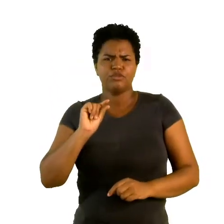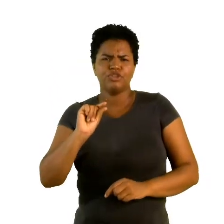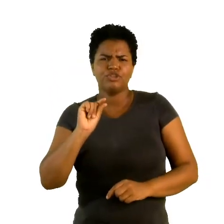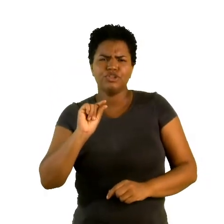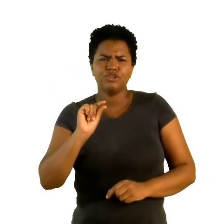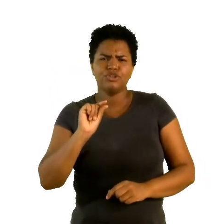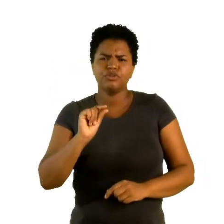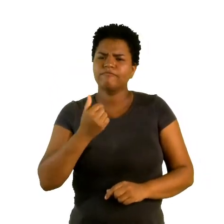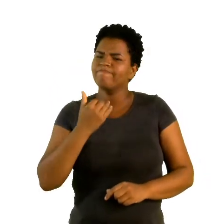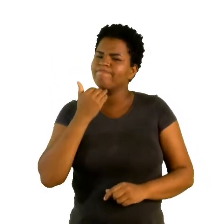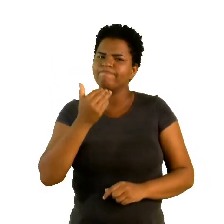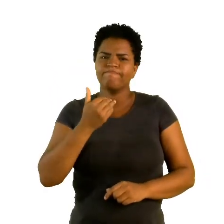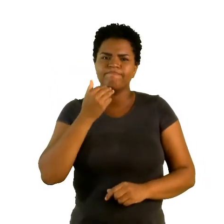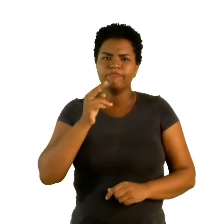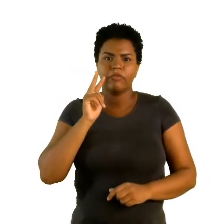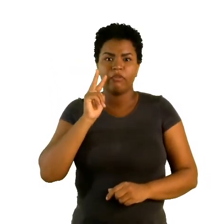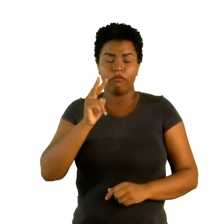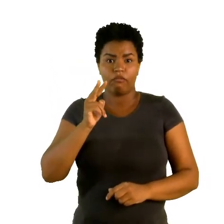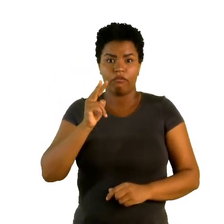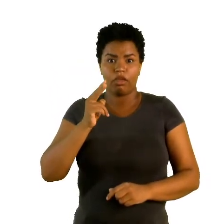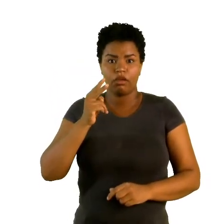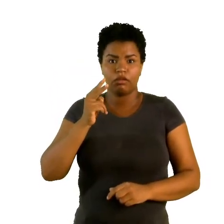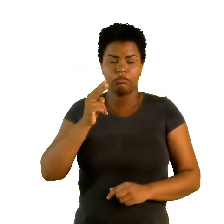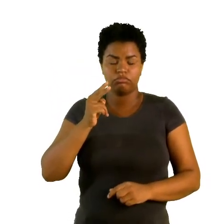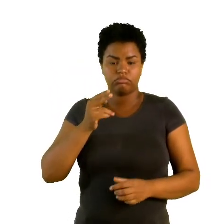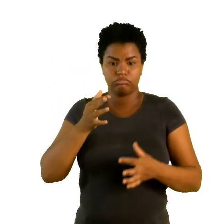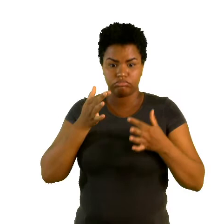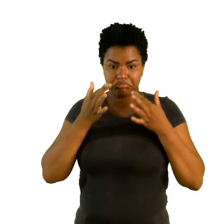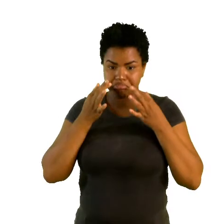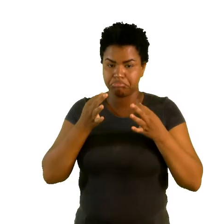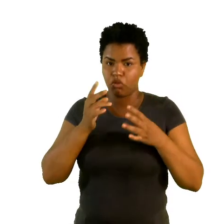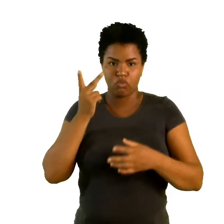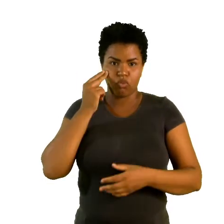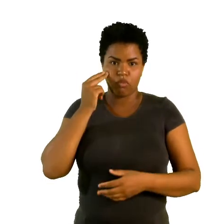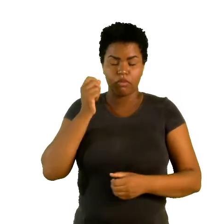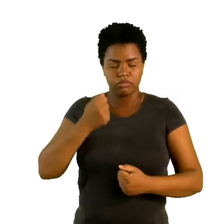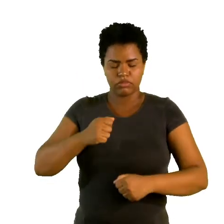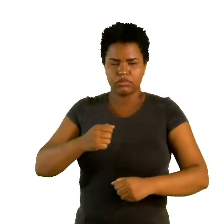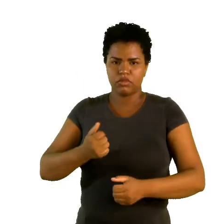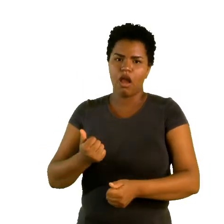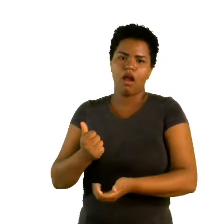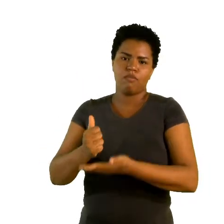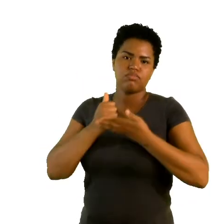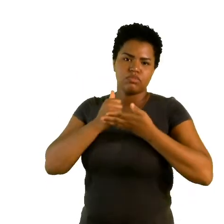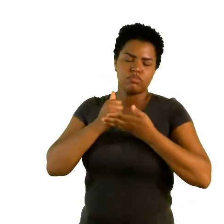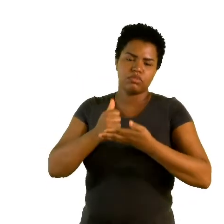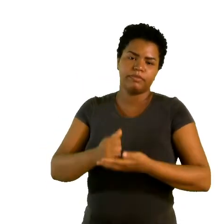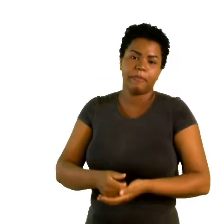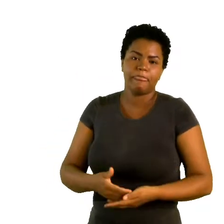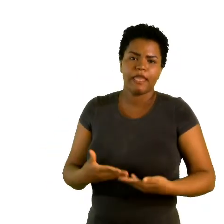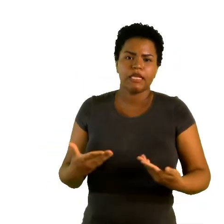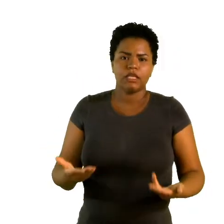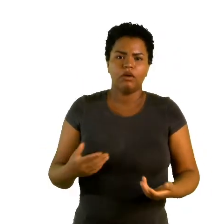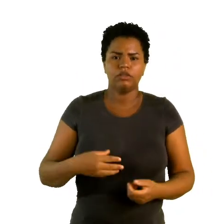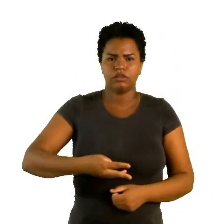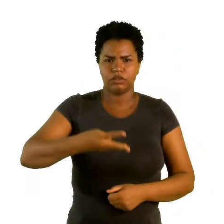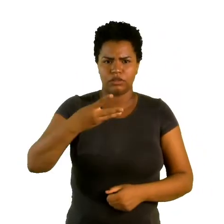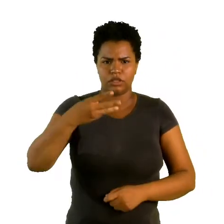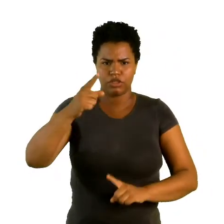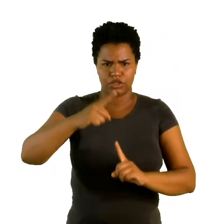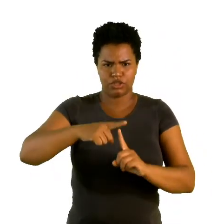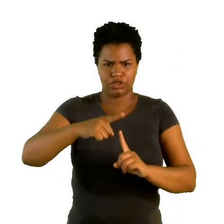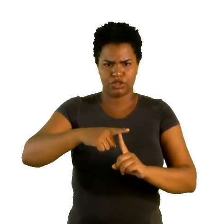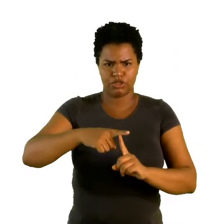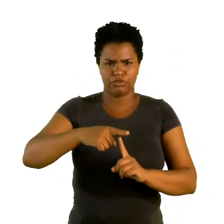tão pequenos que não podem ser vistos a olho nu. E eles são 3 tipos de micro-organismo. Vocês